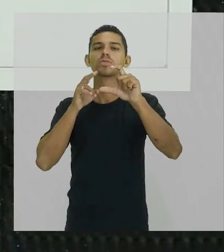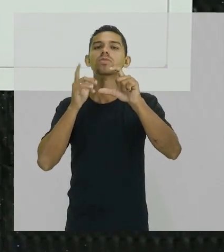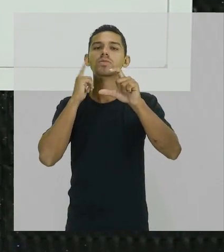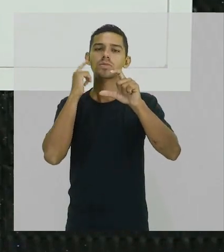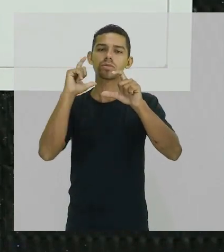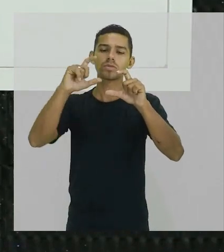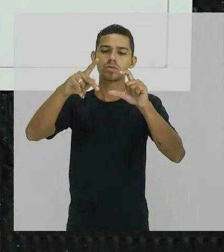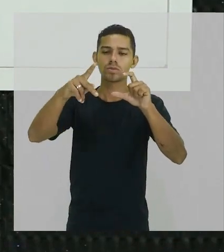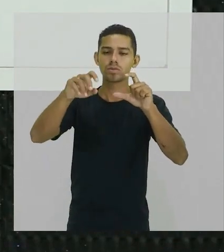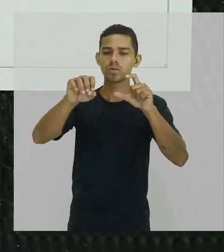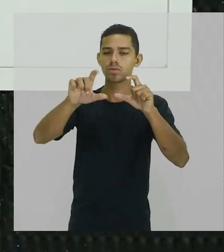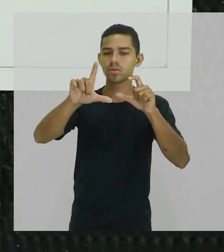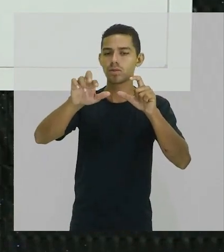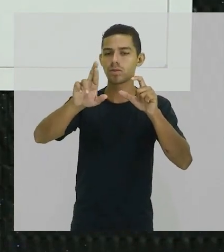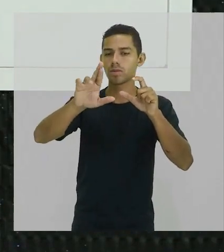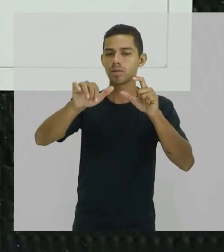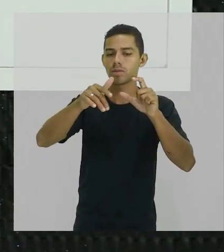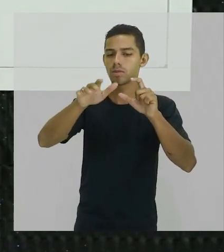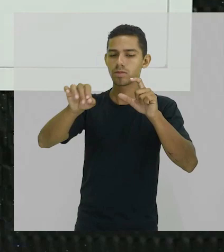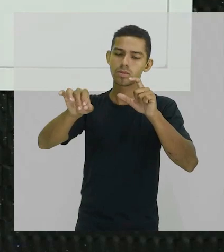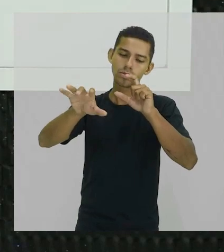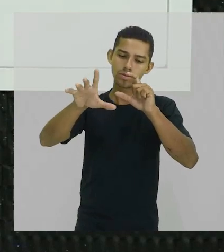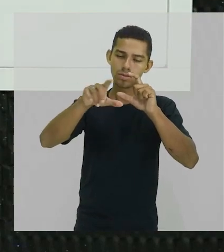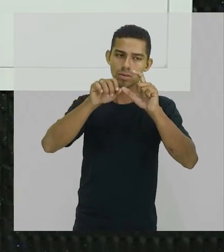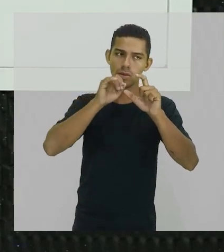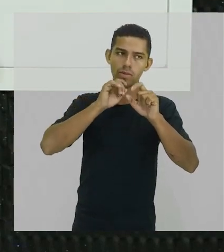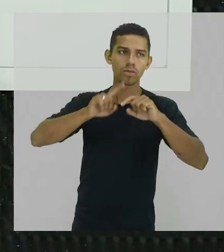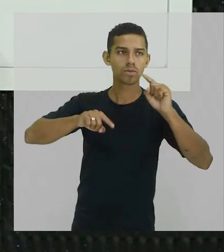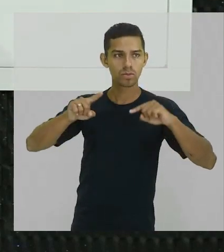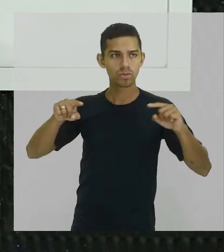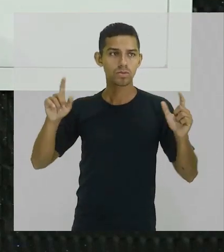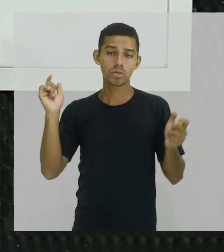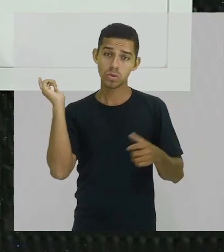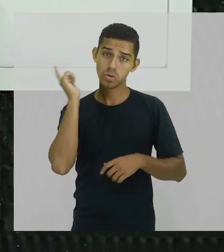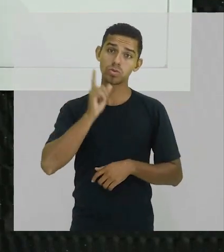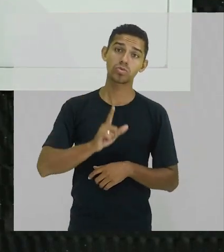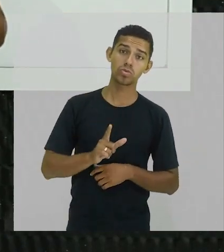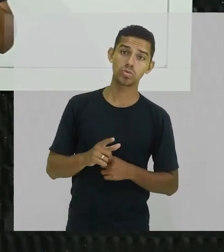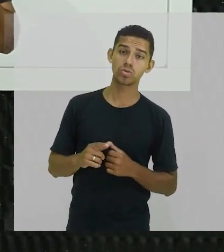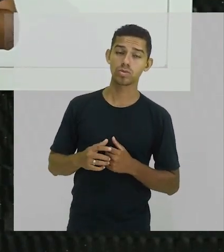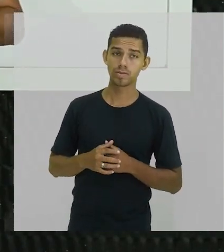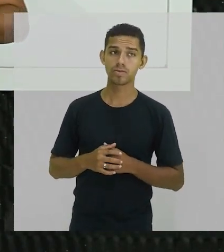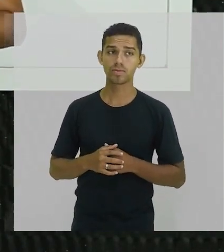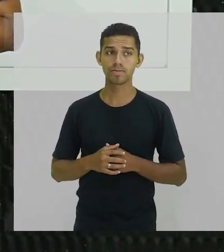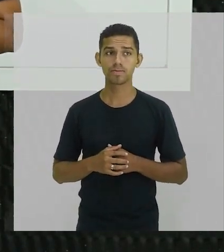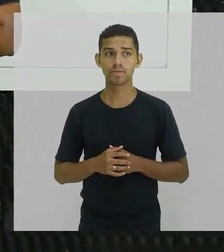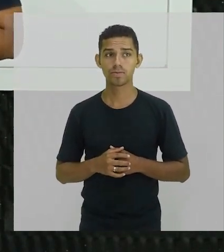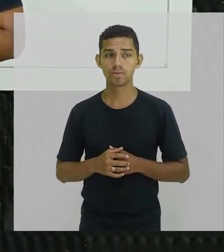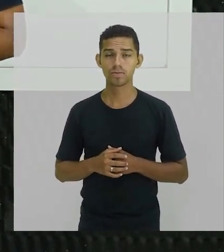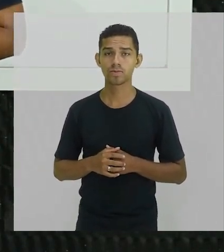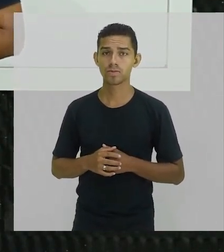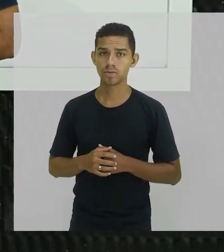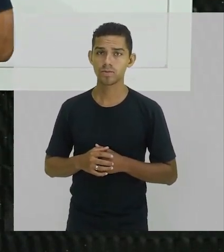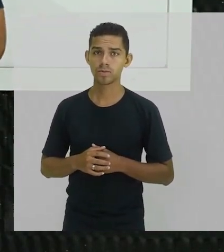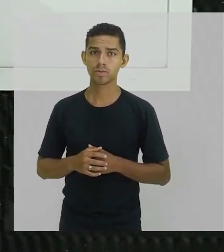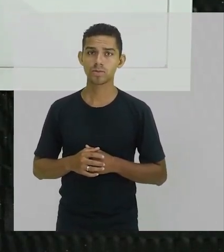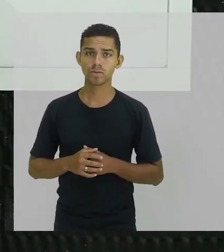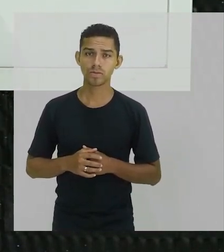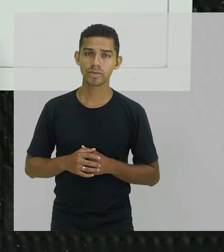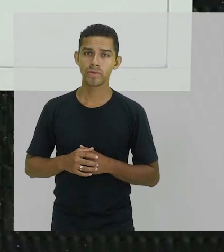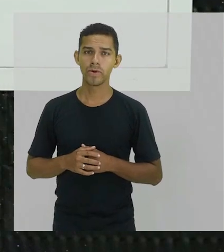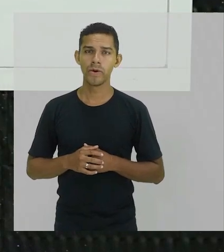polarizadora, essa lente ela vai escolher algumas faixas para poder conseguir passar aí por ela e chegar até os seus olhos,